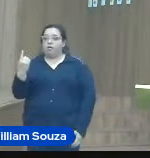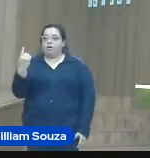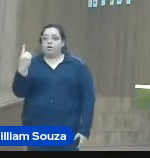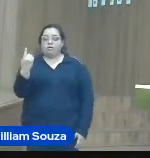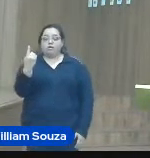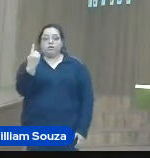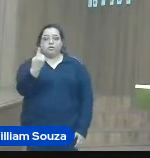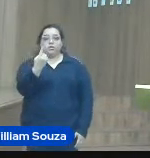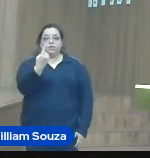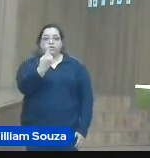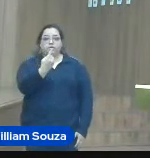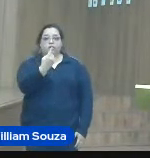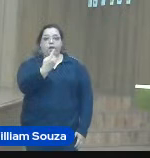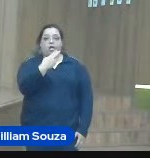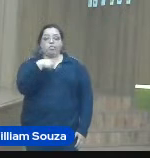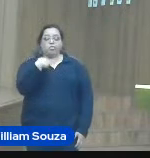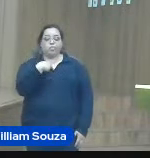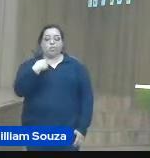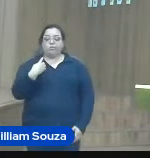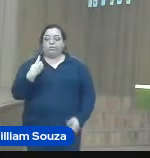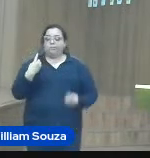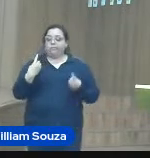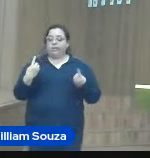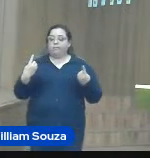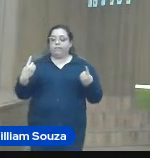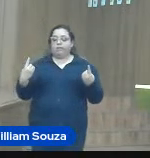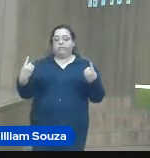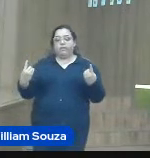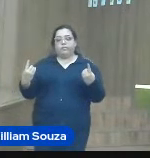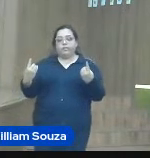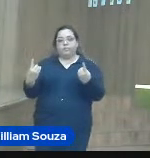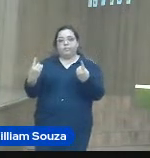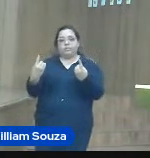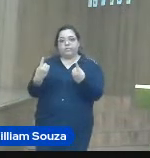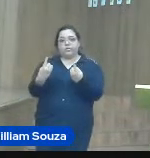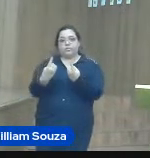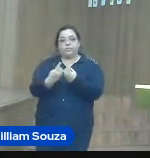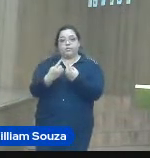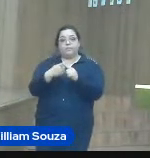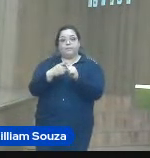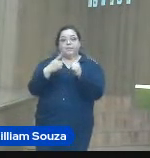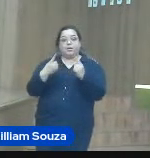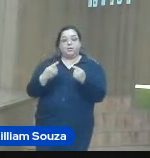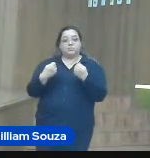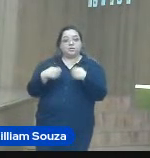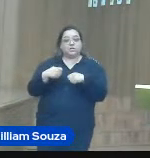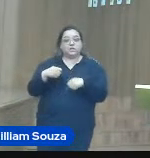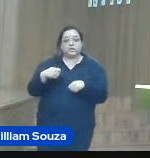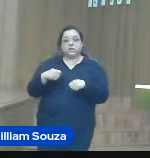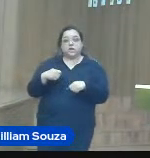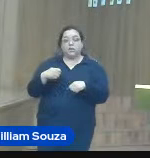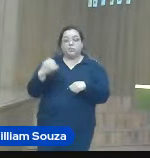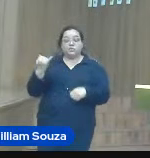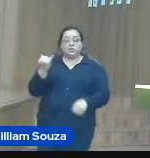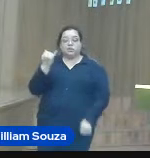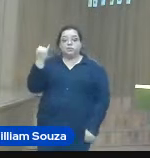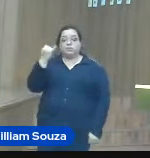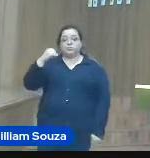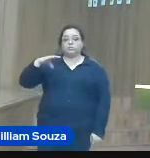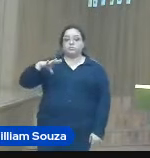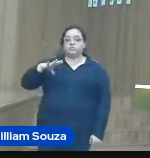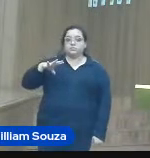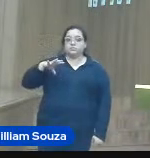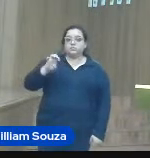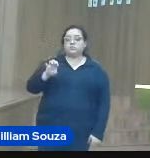em um círculo, mas que a gente precisa de uma ética para garantir que seja um